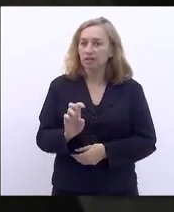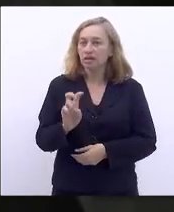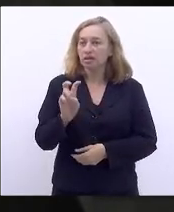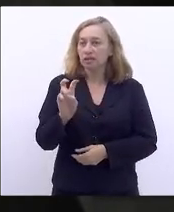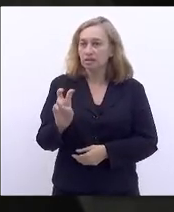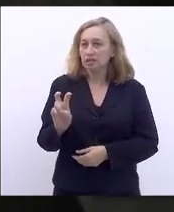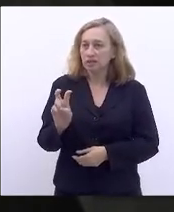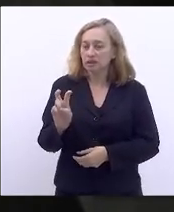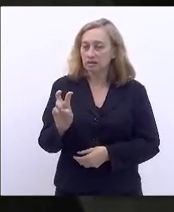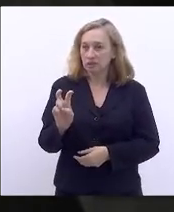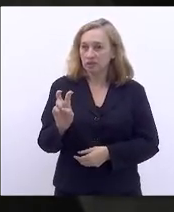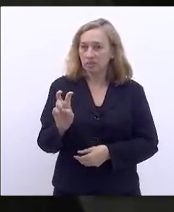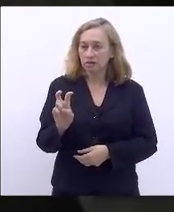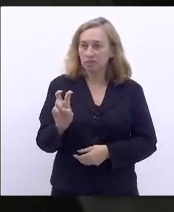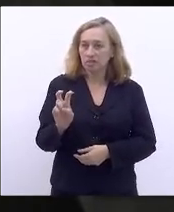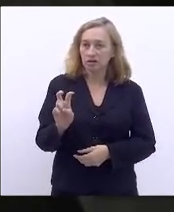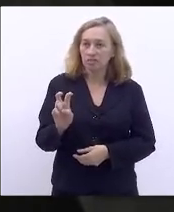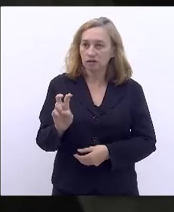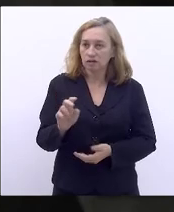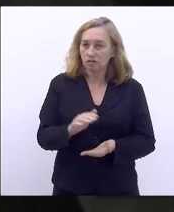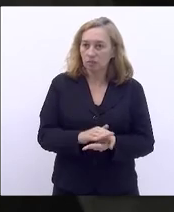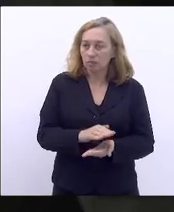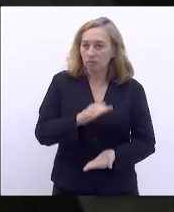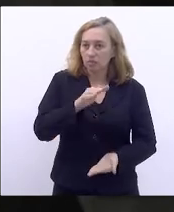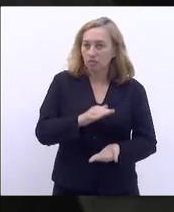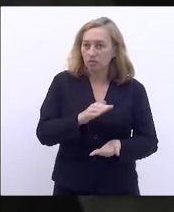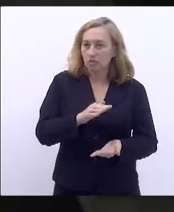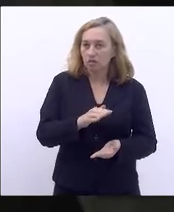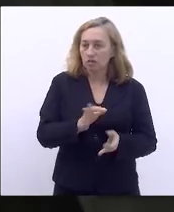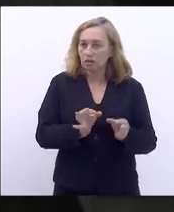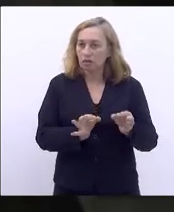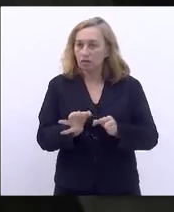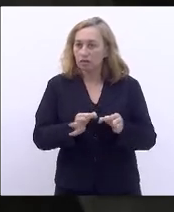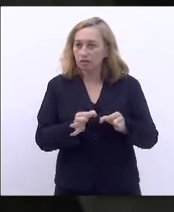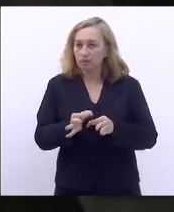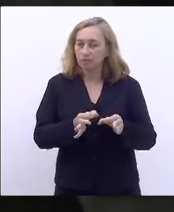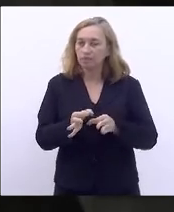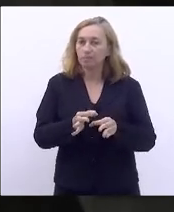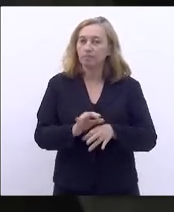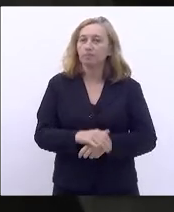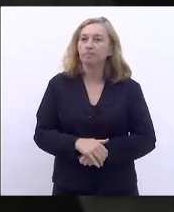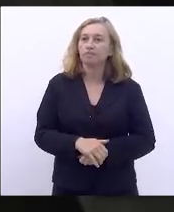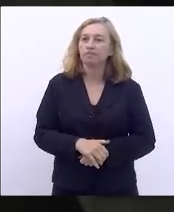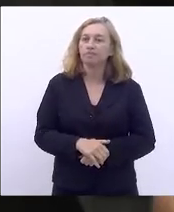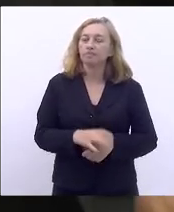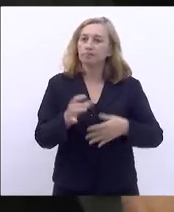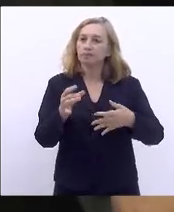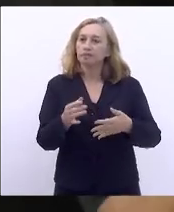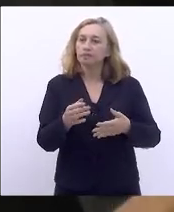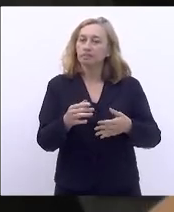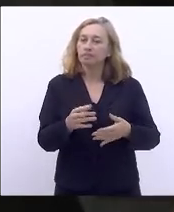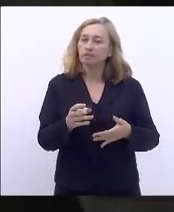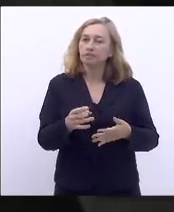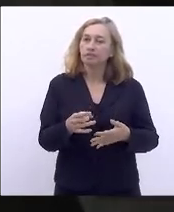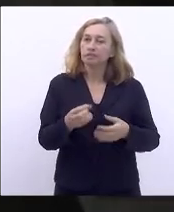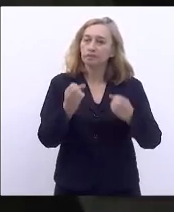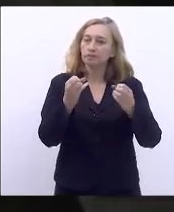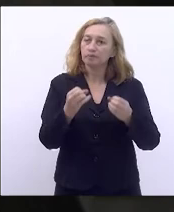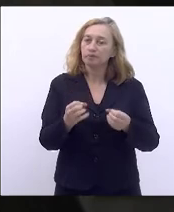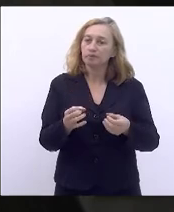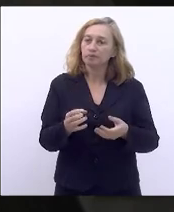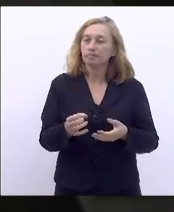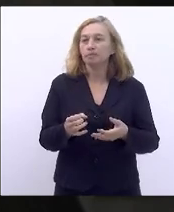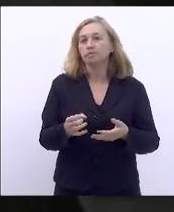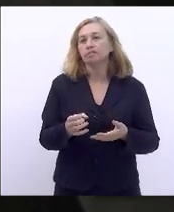cinco espessos volumes encadernados que restituem, passo a passo, o processo de